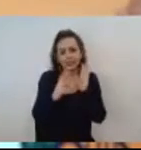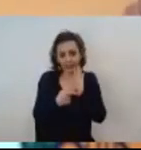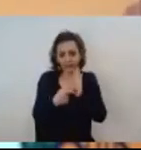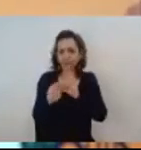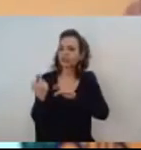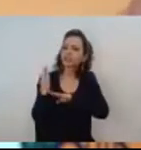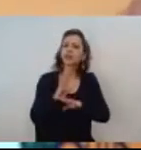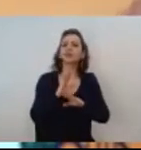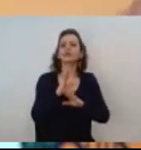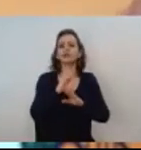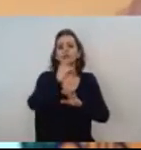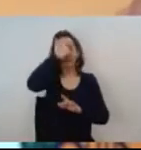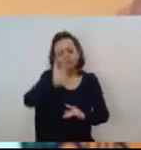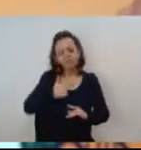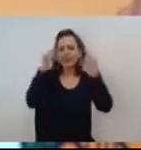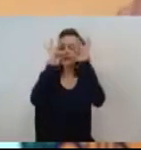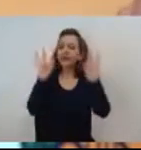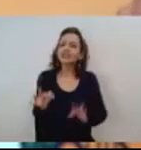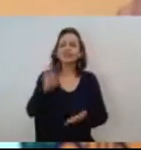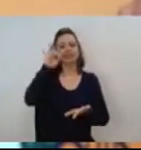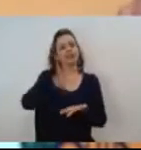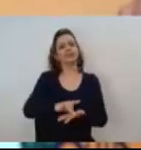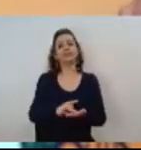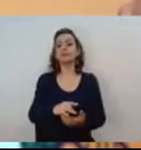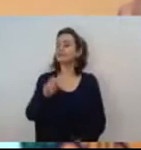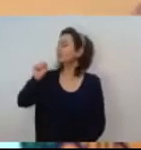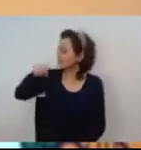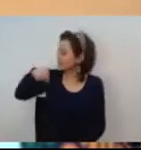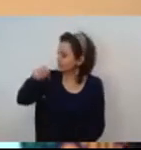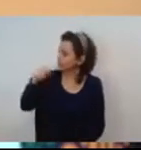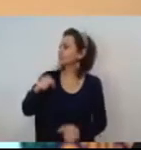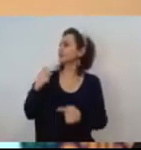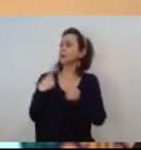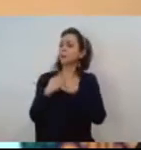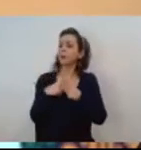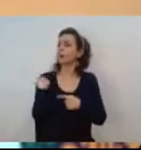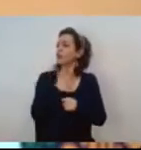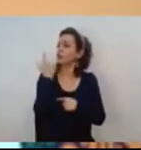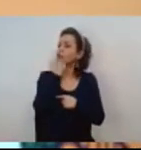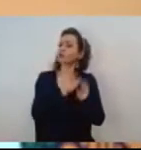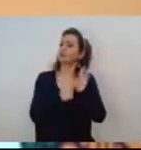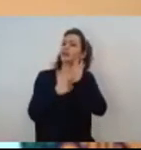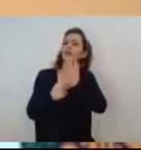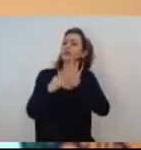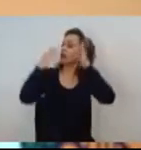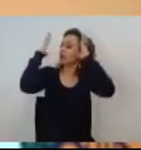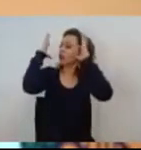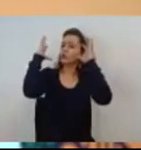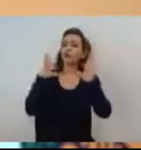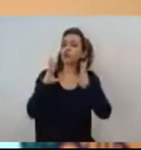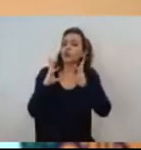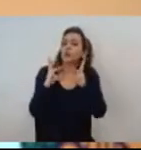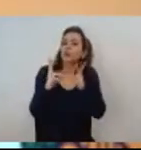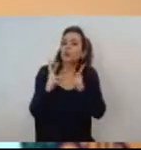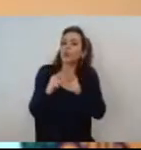nossa plenitude o que a gente precisa se eu tiver algum algum Jeff de alguma coisa eu vou procurar de uma